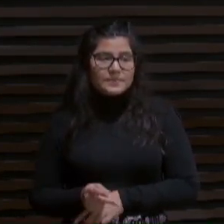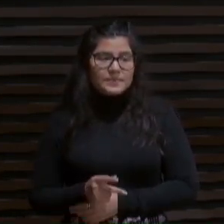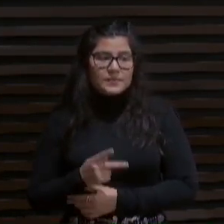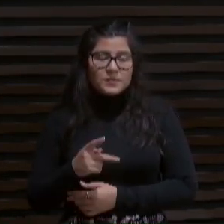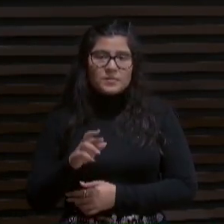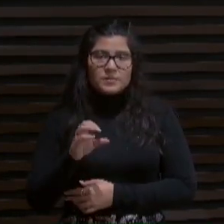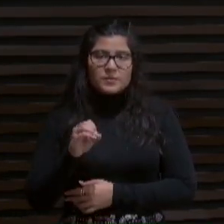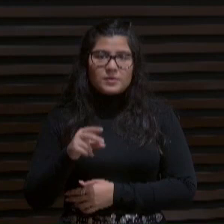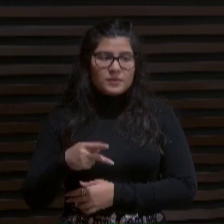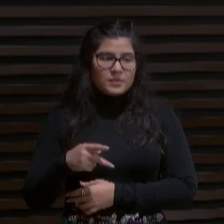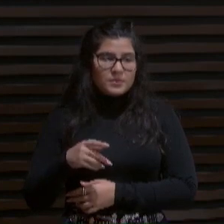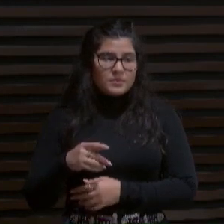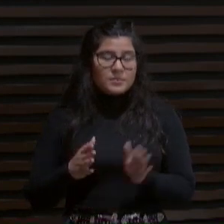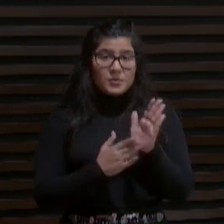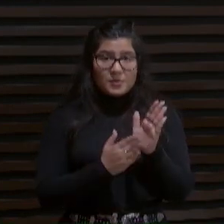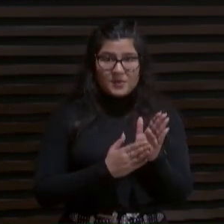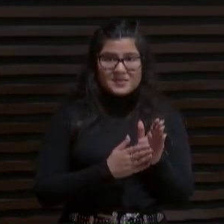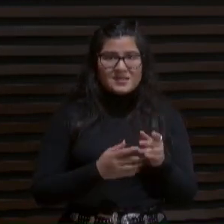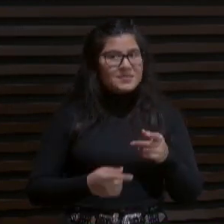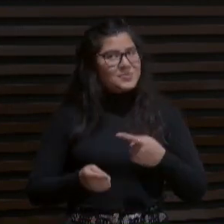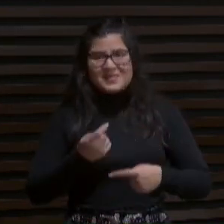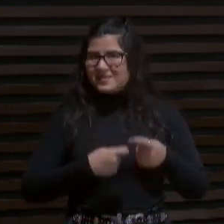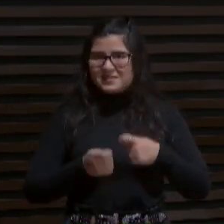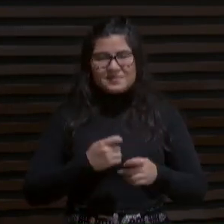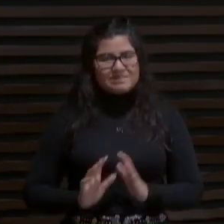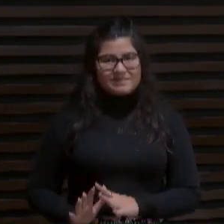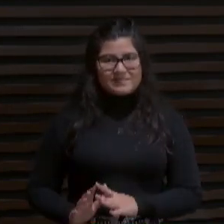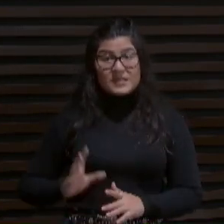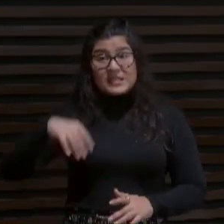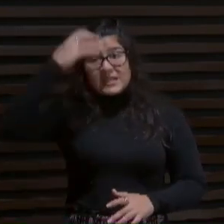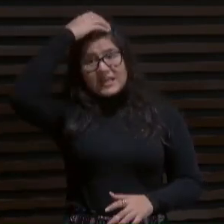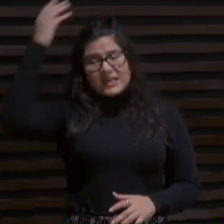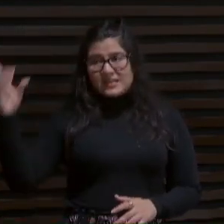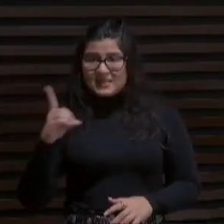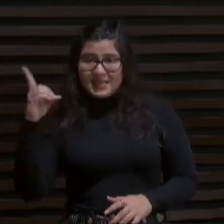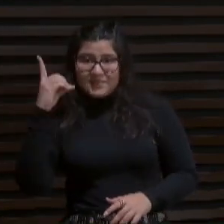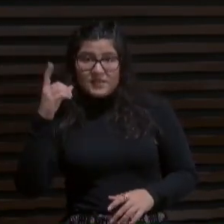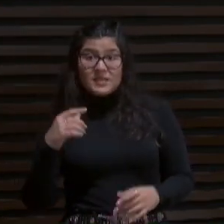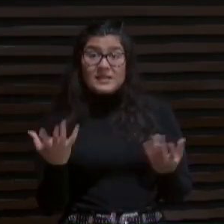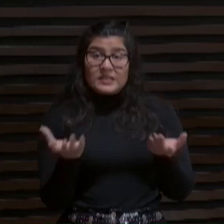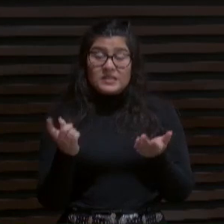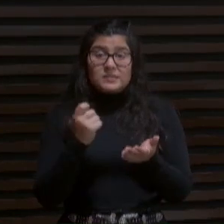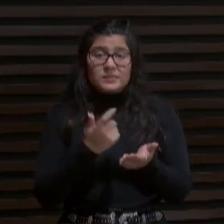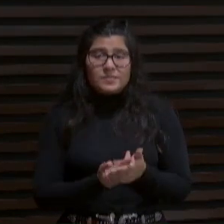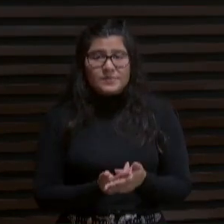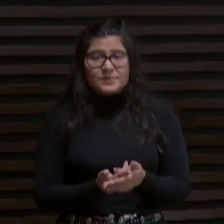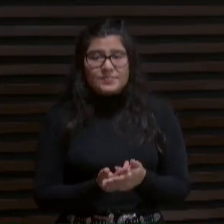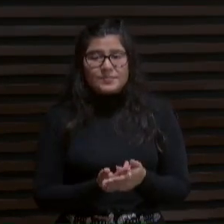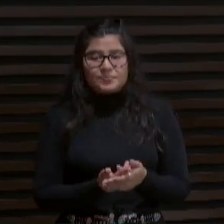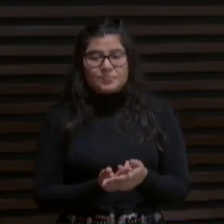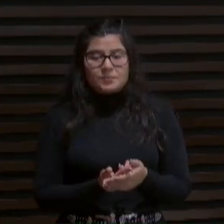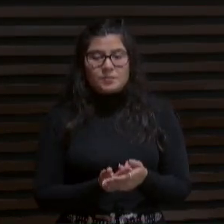pensou. Só para os irmãos terem uma noção, Davi, o rei Davi, ele, quando quis comprar